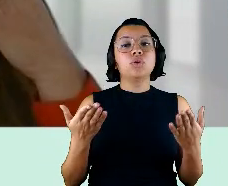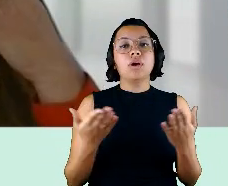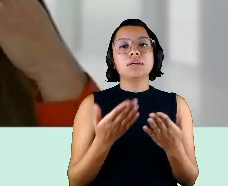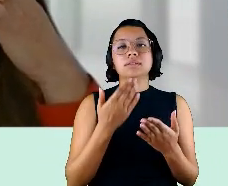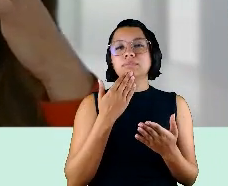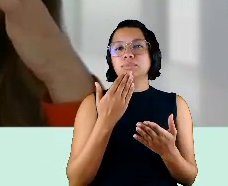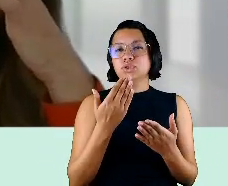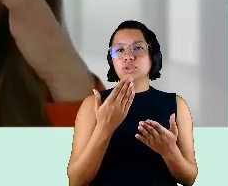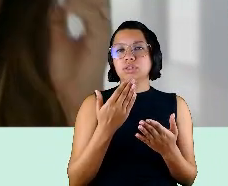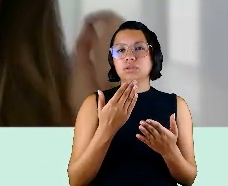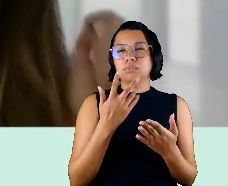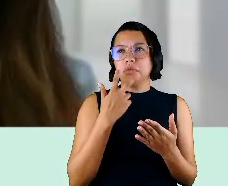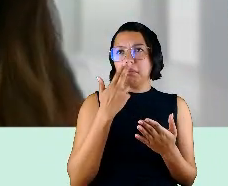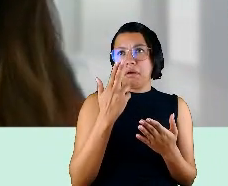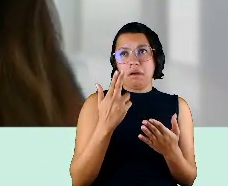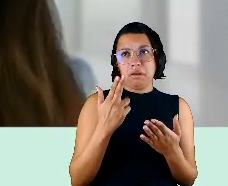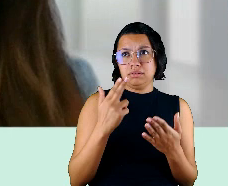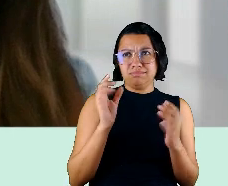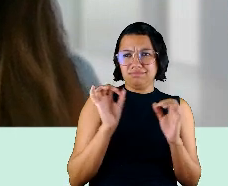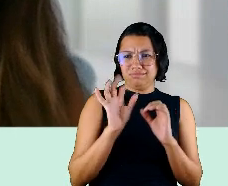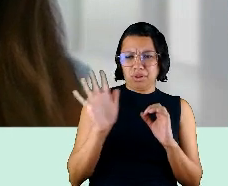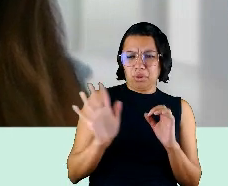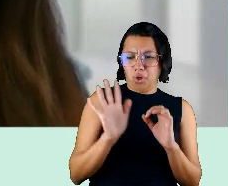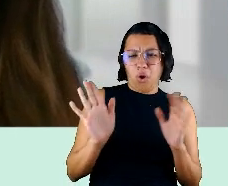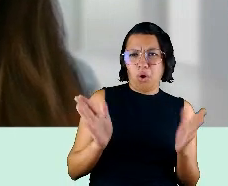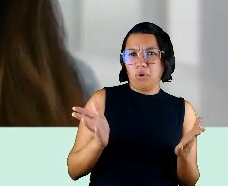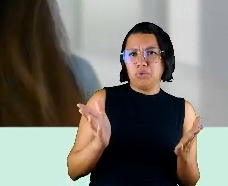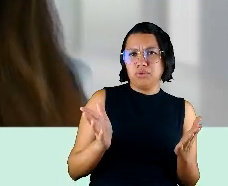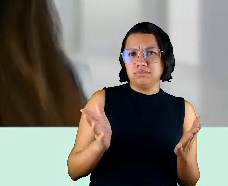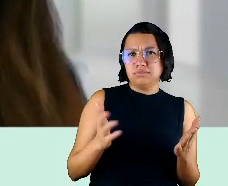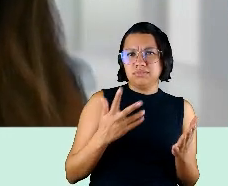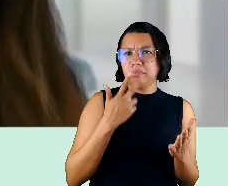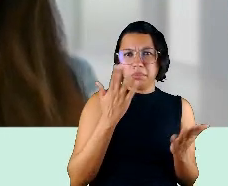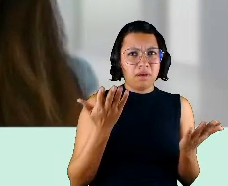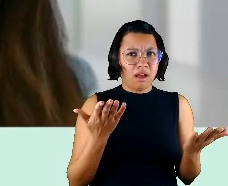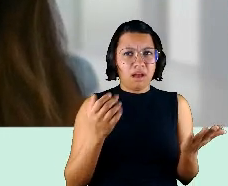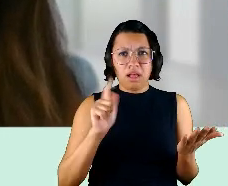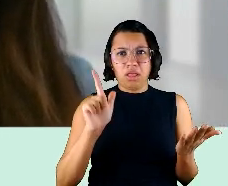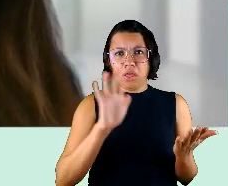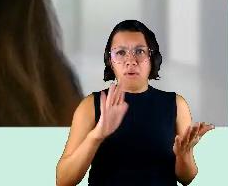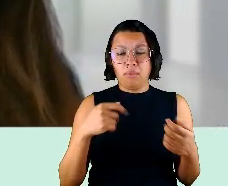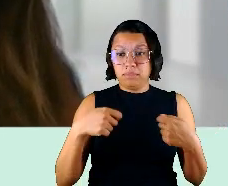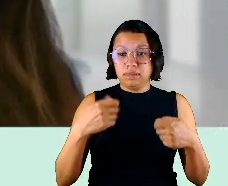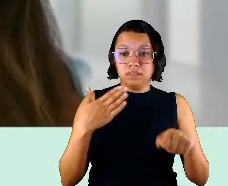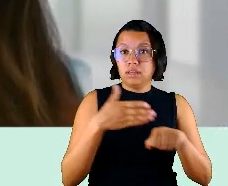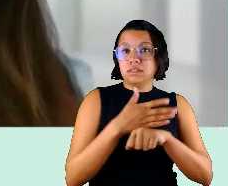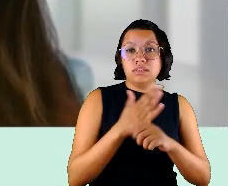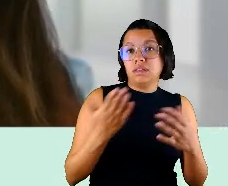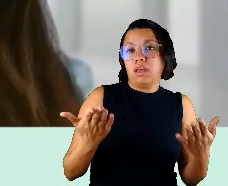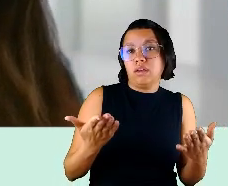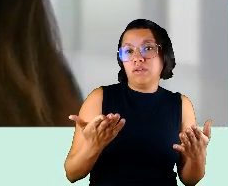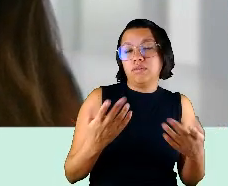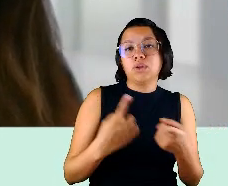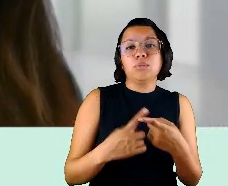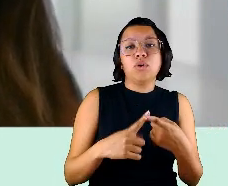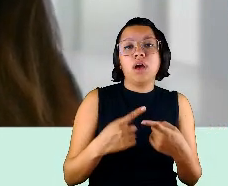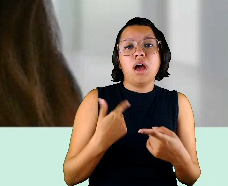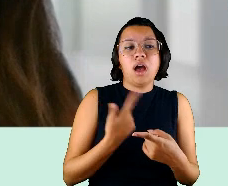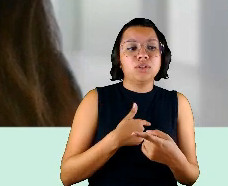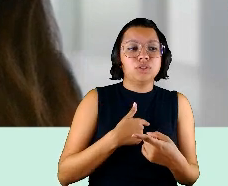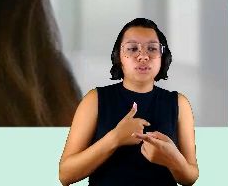que parece óbvio, né? Não é óbvio, né? Você tem que estar acessível. Porque a gente